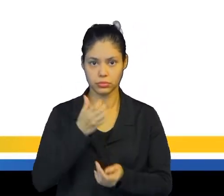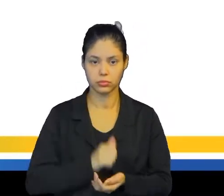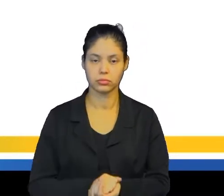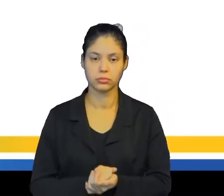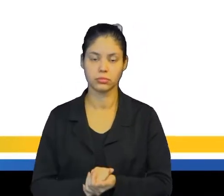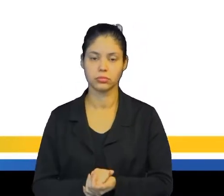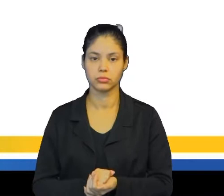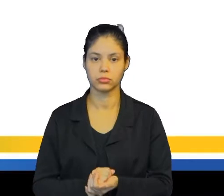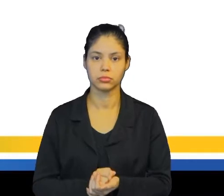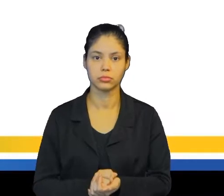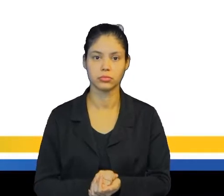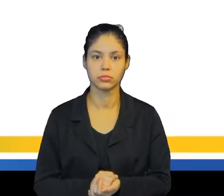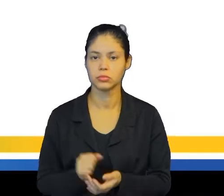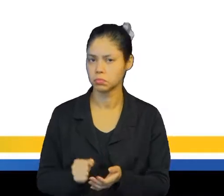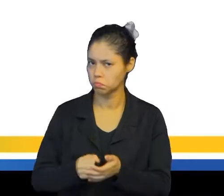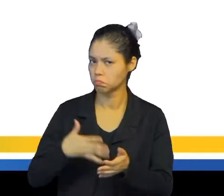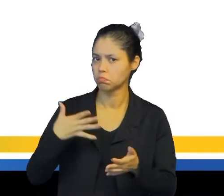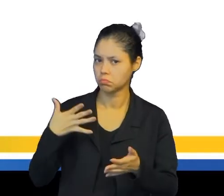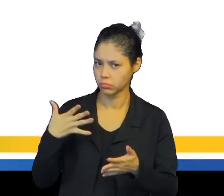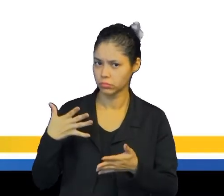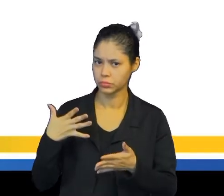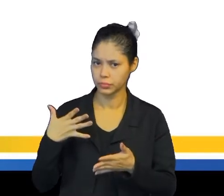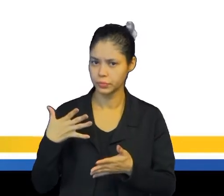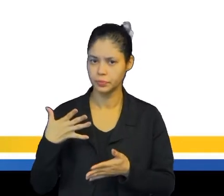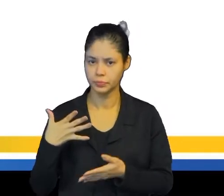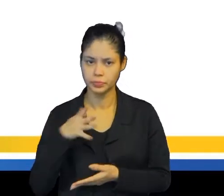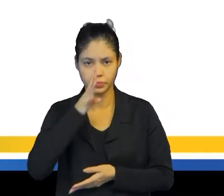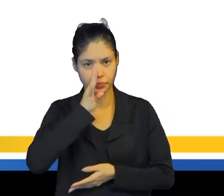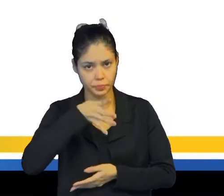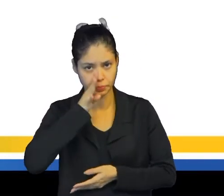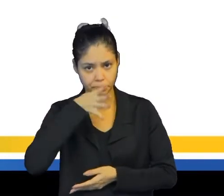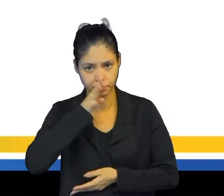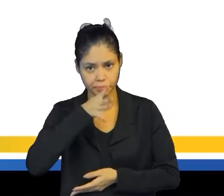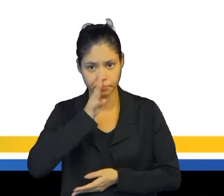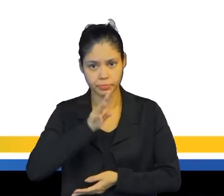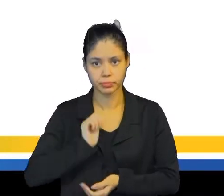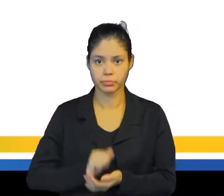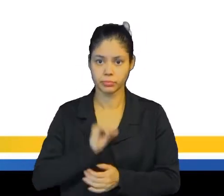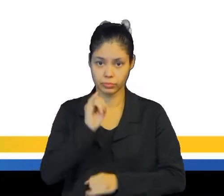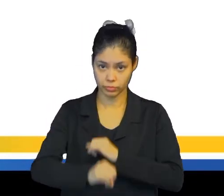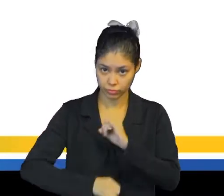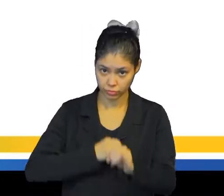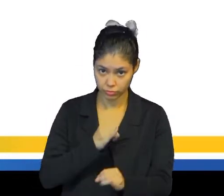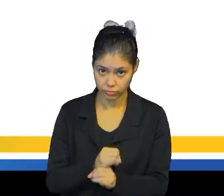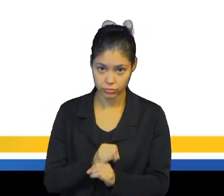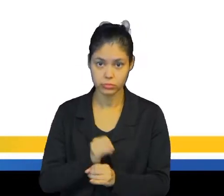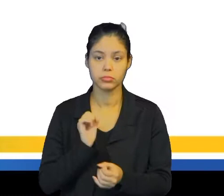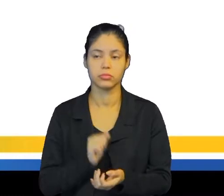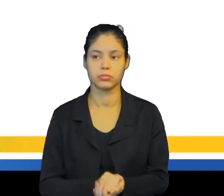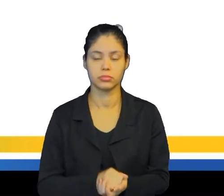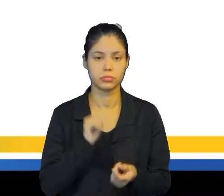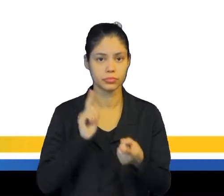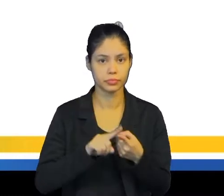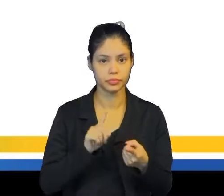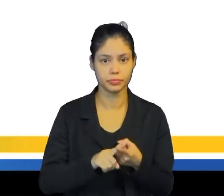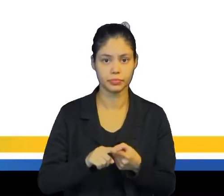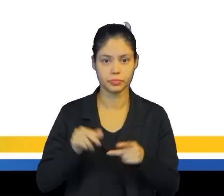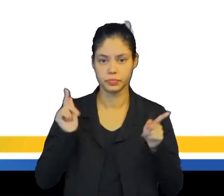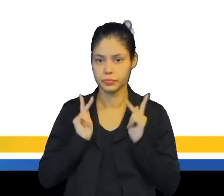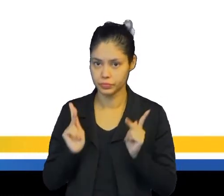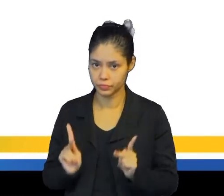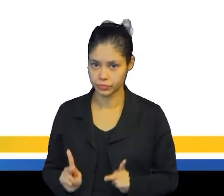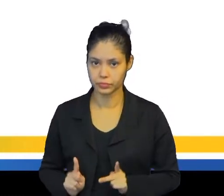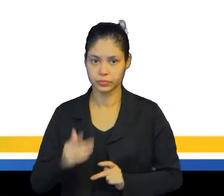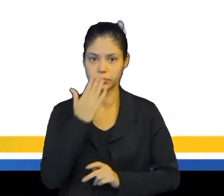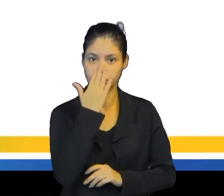2016. E Glória Pires foi muito criticada na internet, né? Pela sua